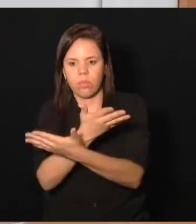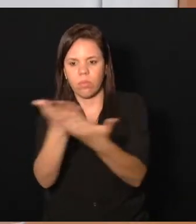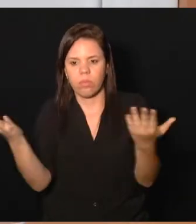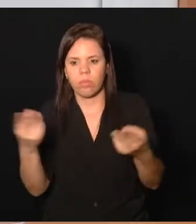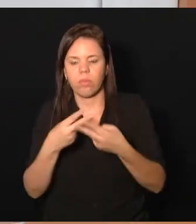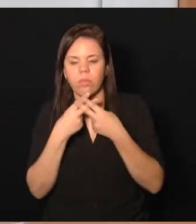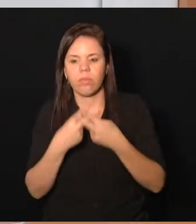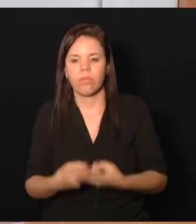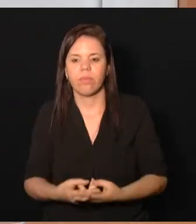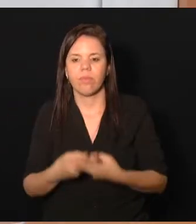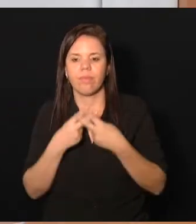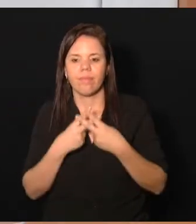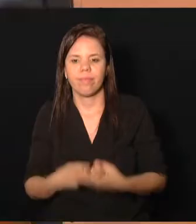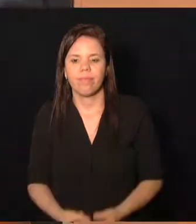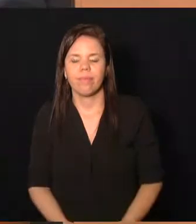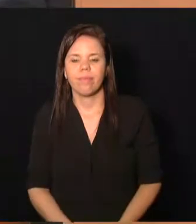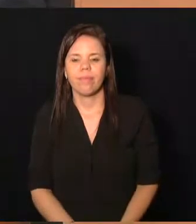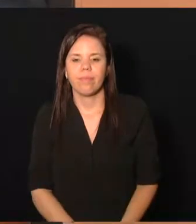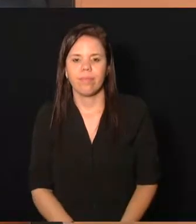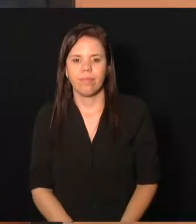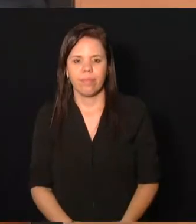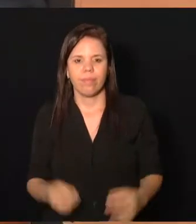paciência.